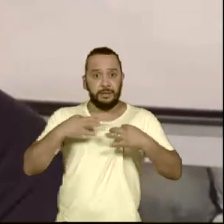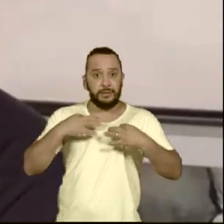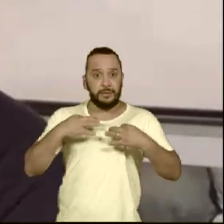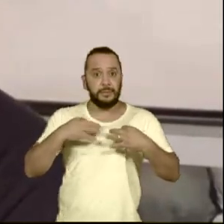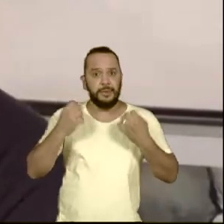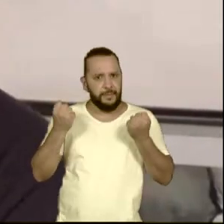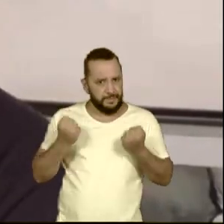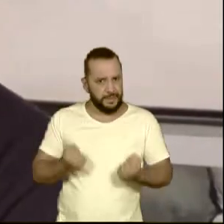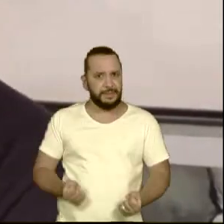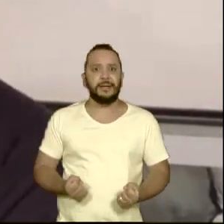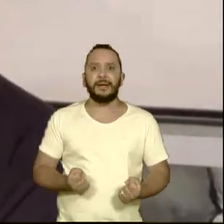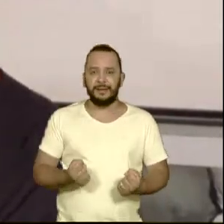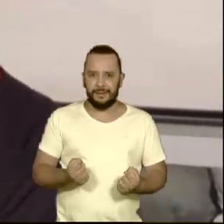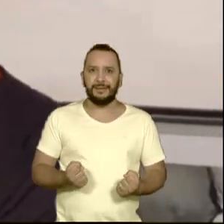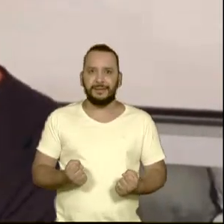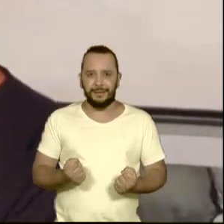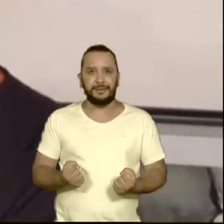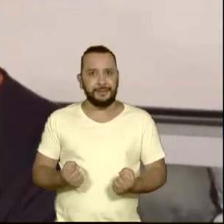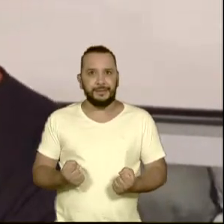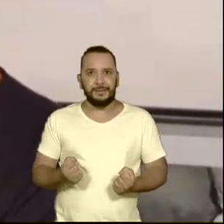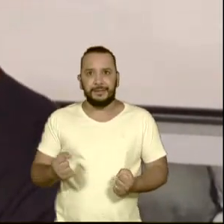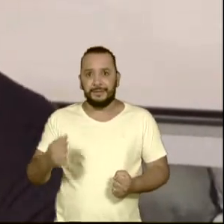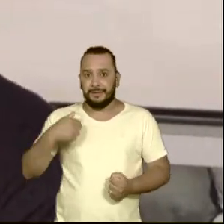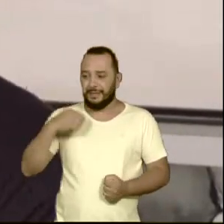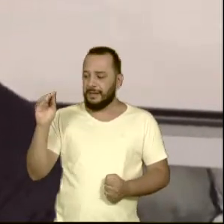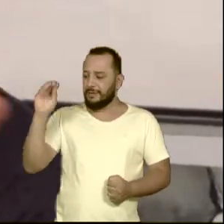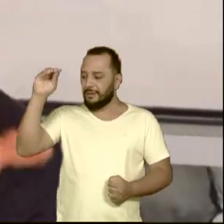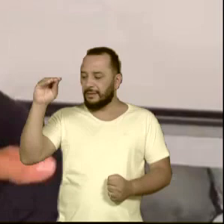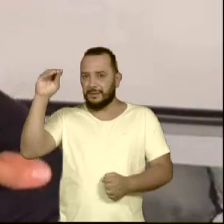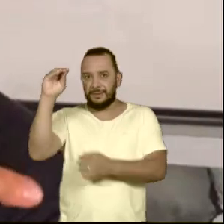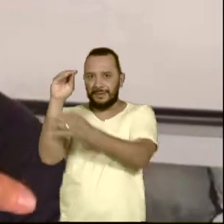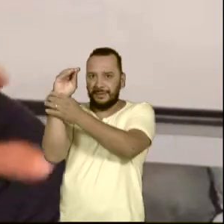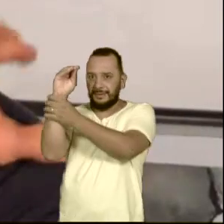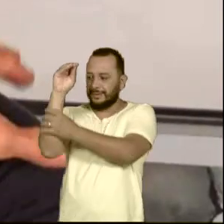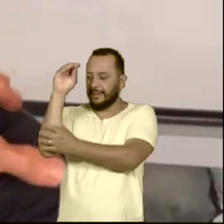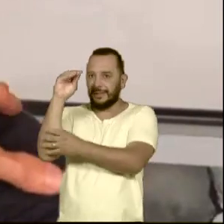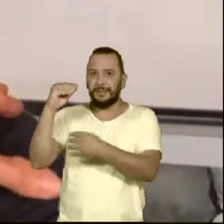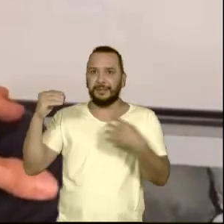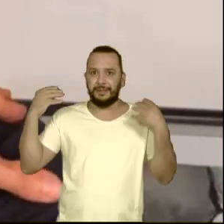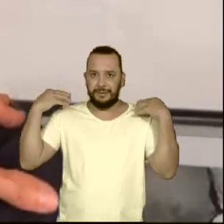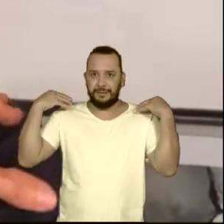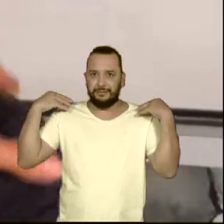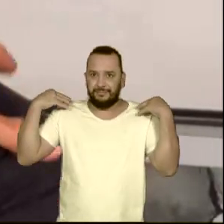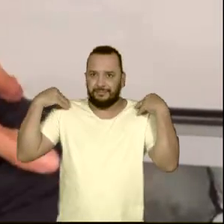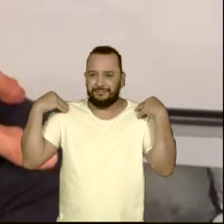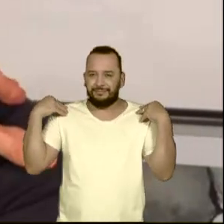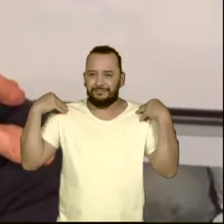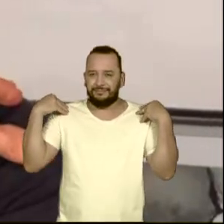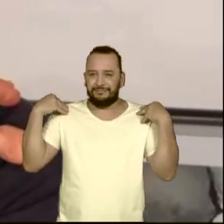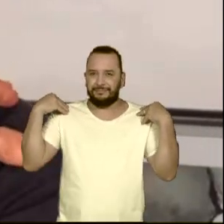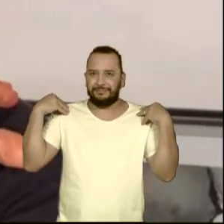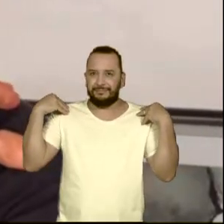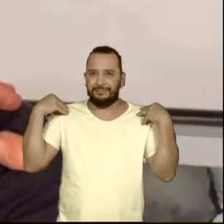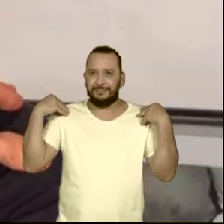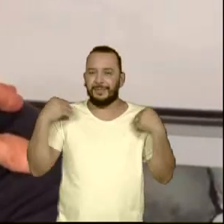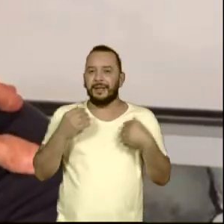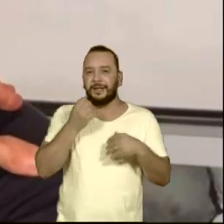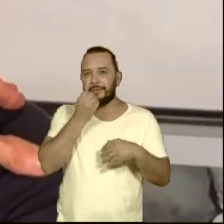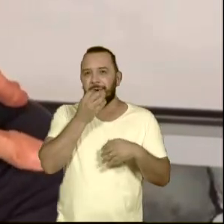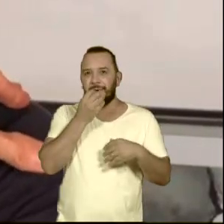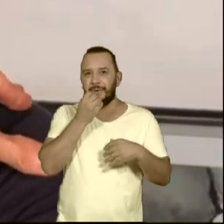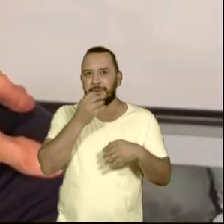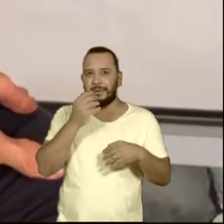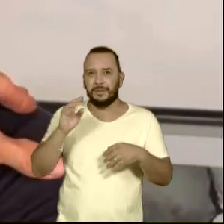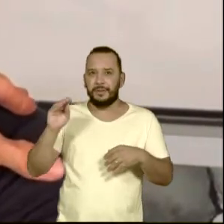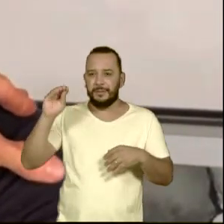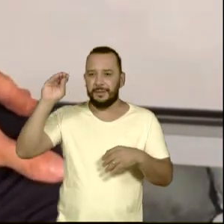pesada. Para você sustentar na tua mão lá em cima, ela tem umas alcinhas que quando você coloca, cai no ombro aqui, você fala, ai, que gostosinho.